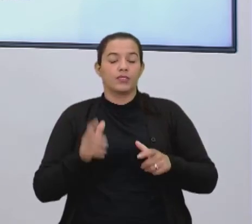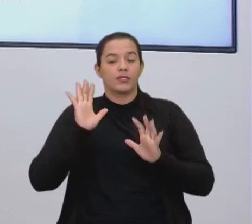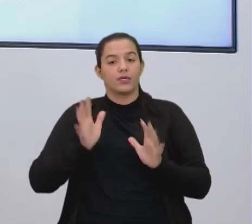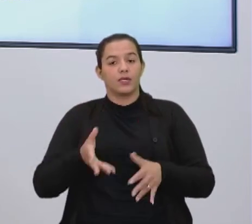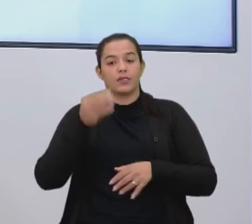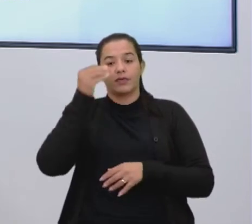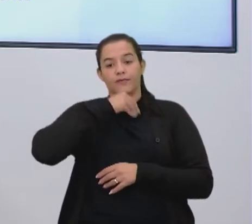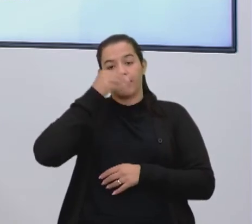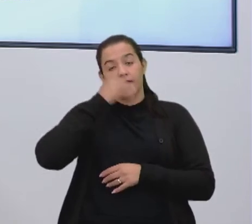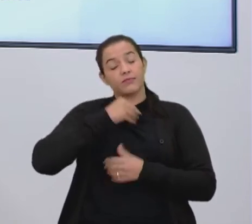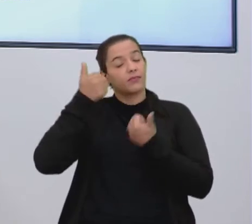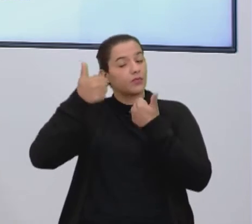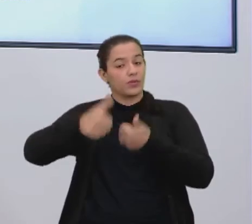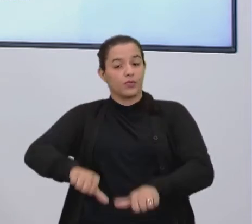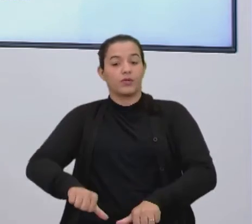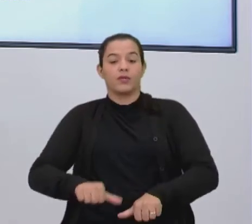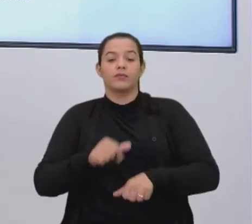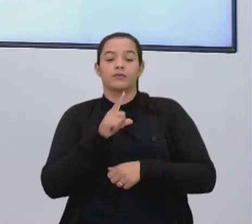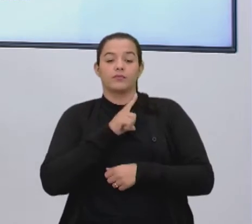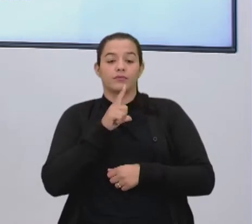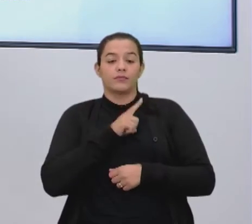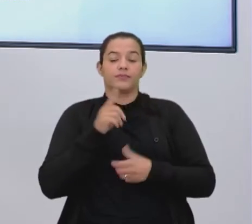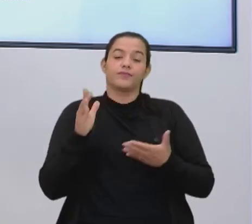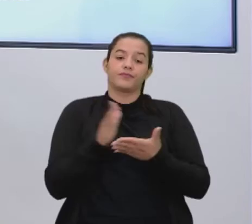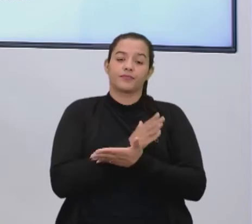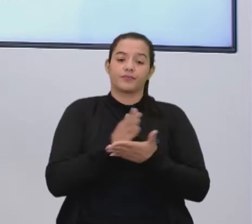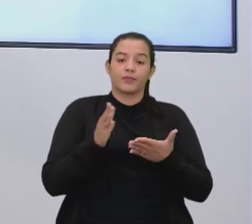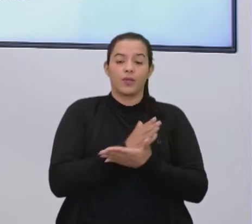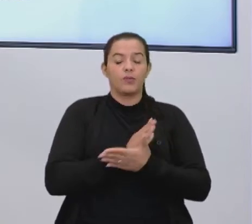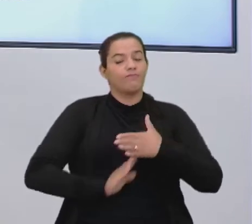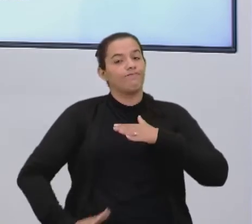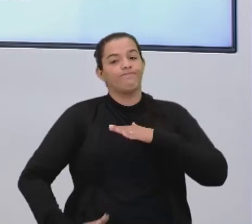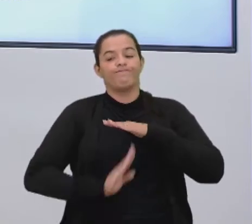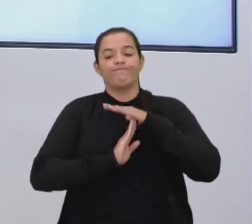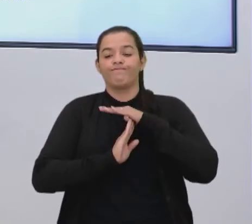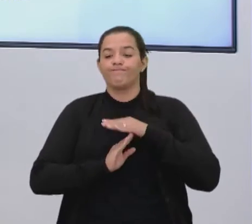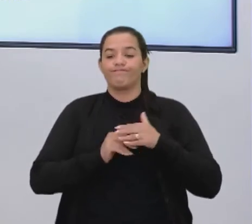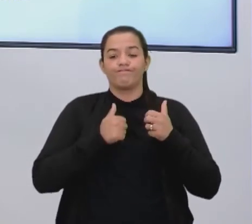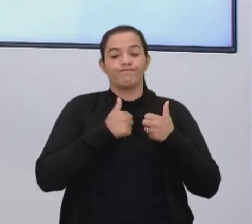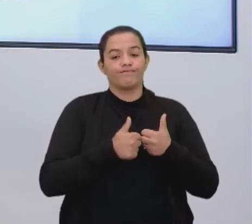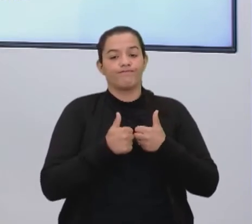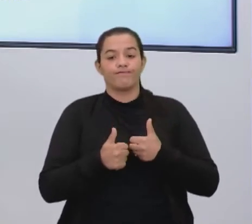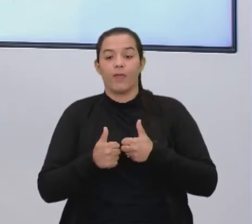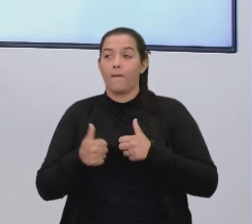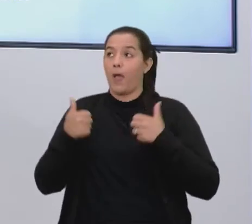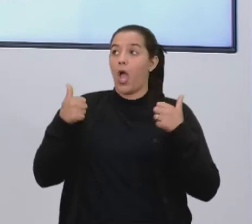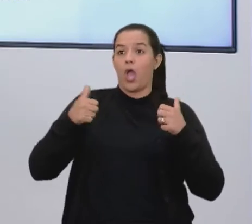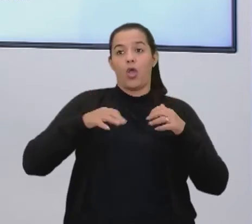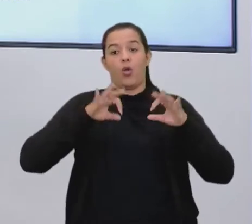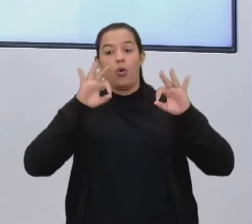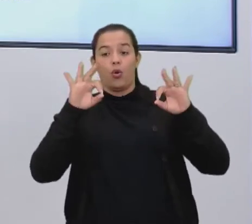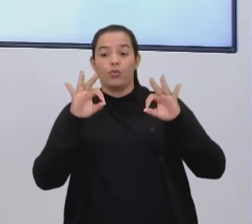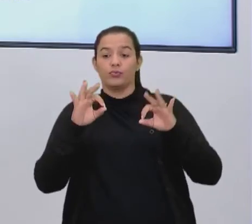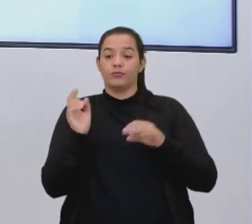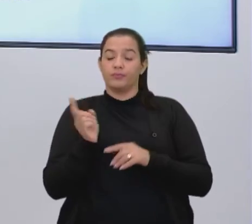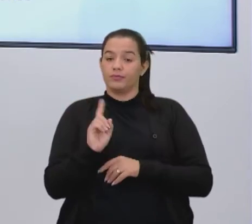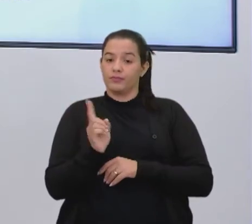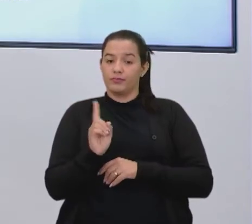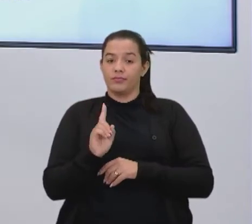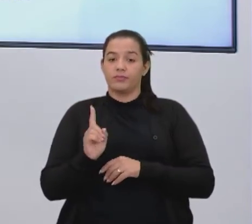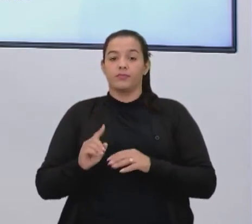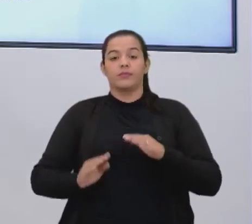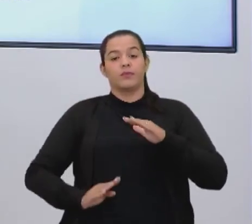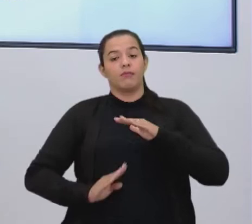tornaram ainda mais vulneráveis. Outros que estavam ali no limite, né? Tava bem, mas não era assim, nossa, tá